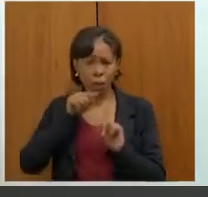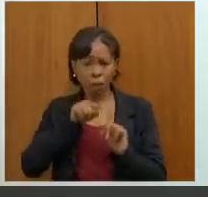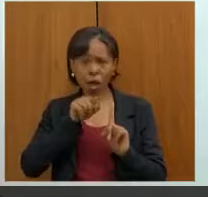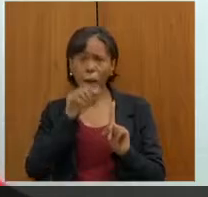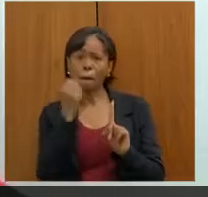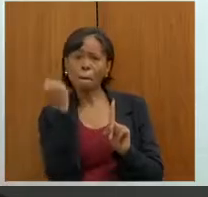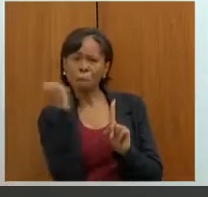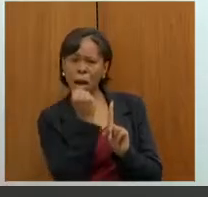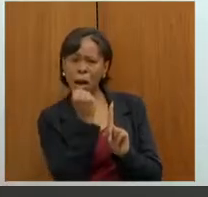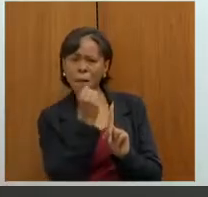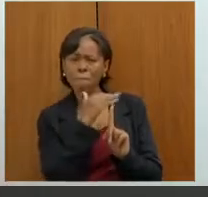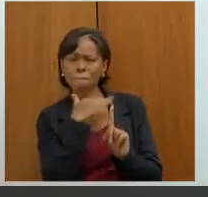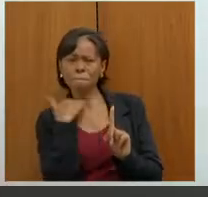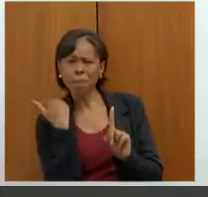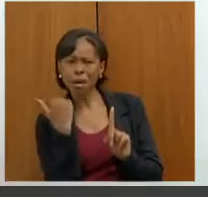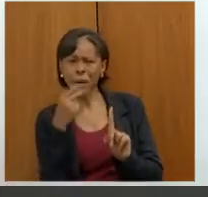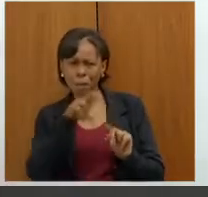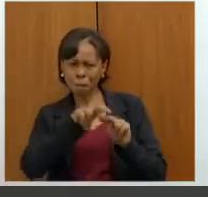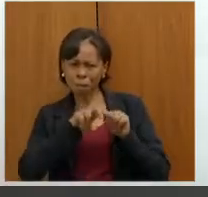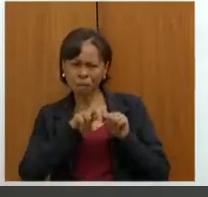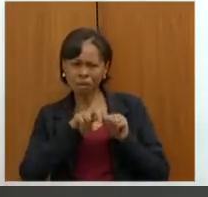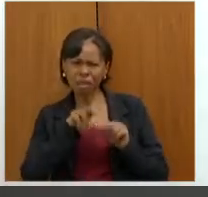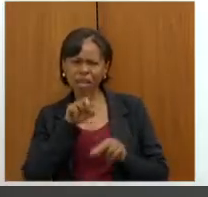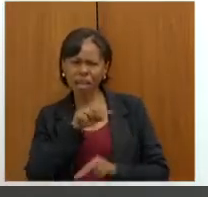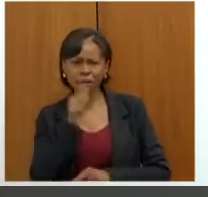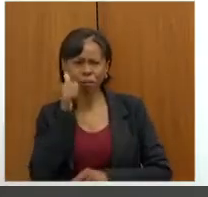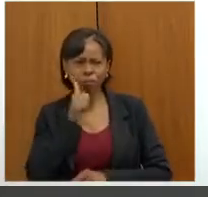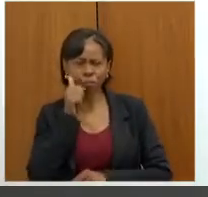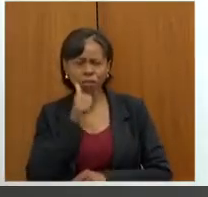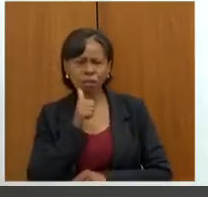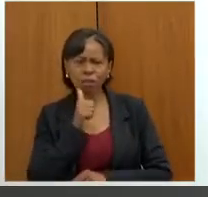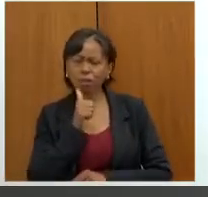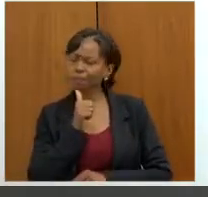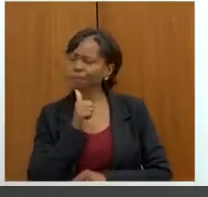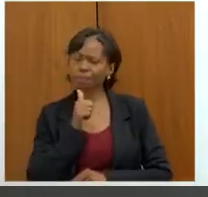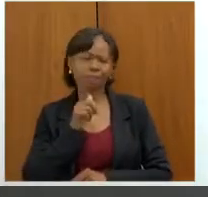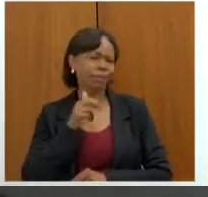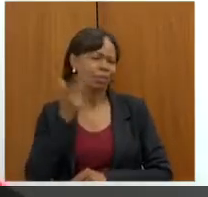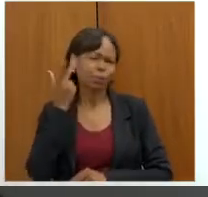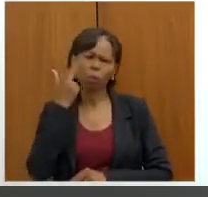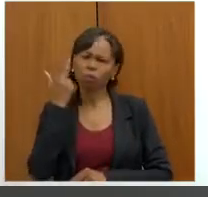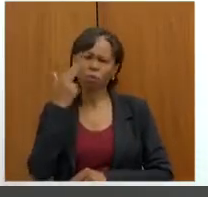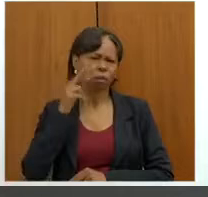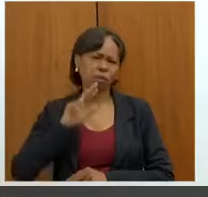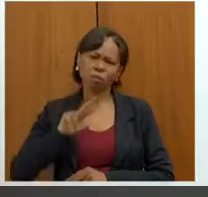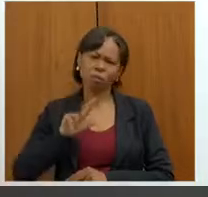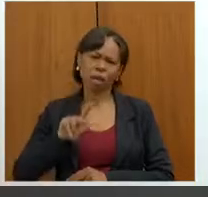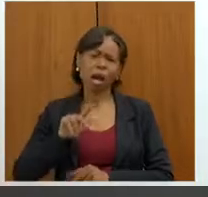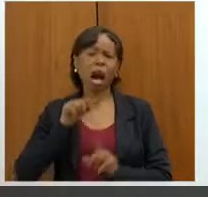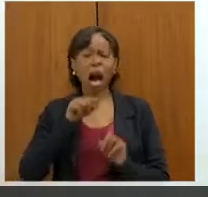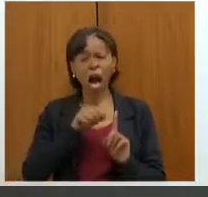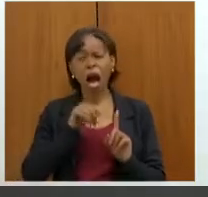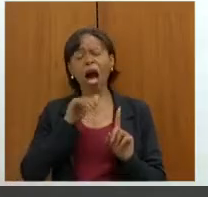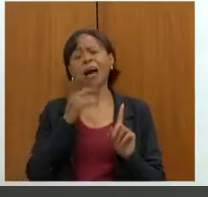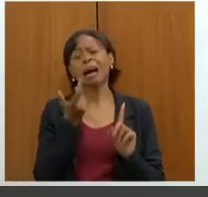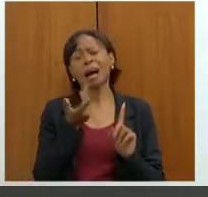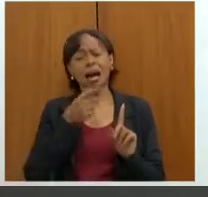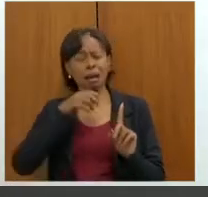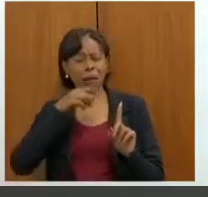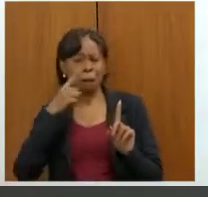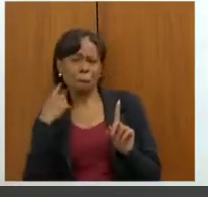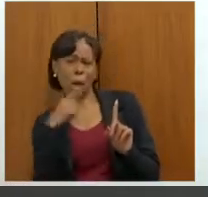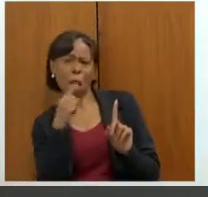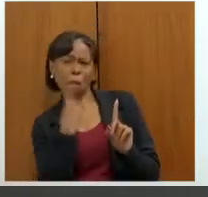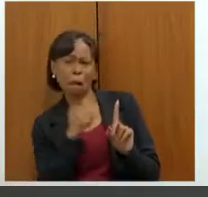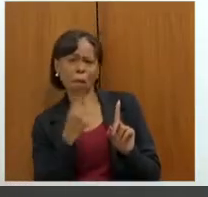siga acompanhando depois né Igual Bose e de desculpas favelamento da família